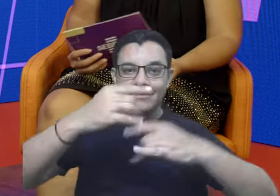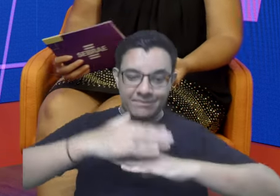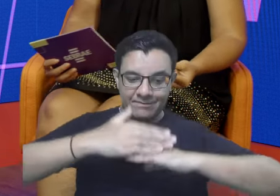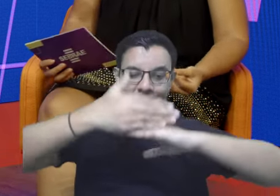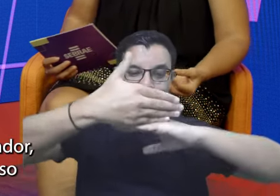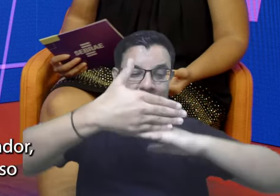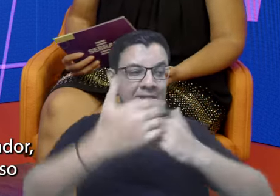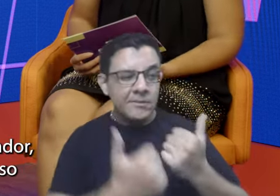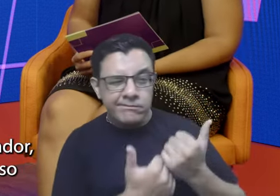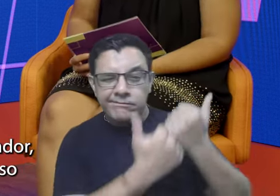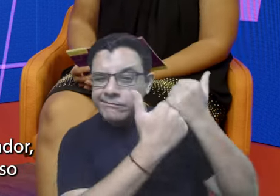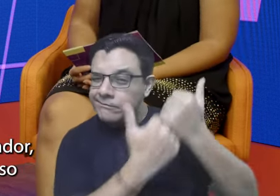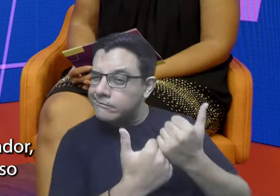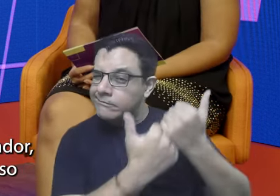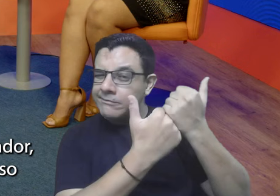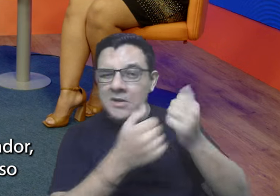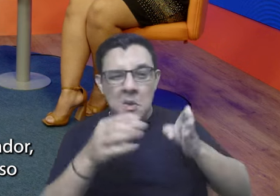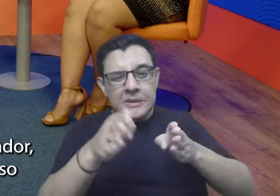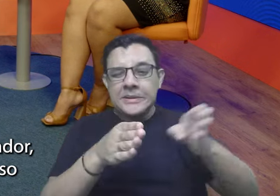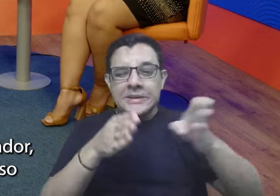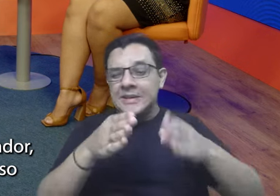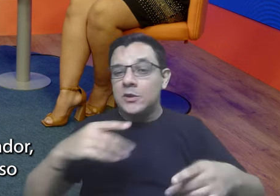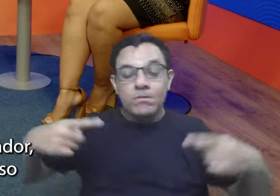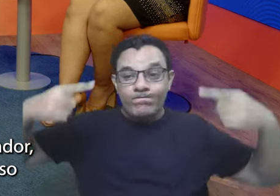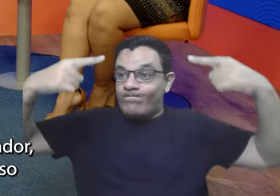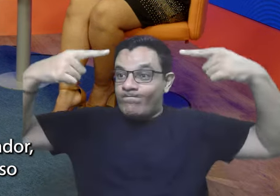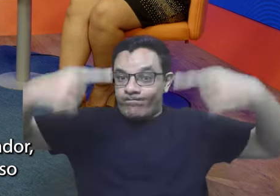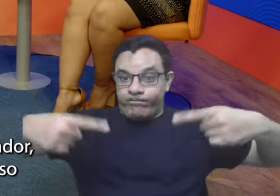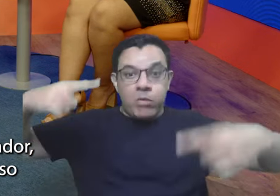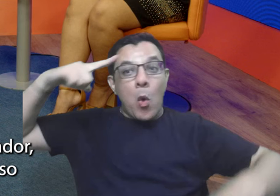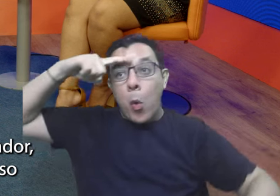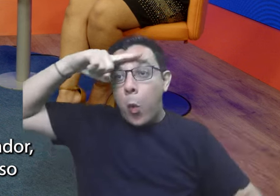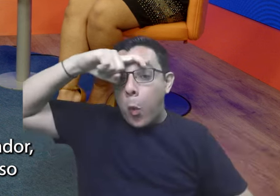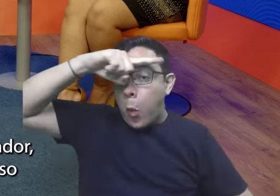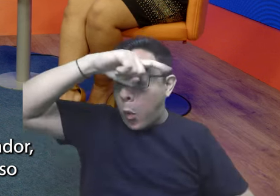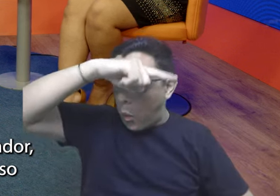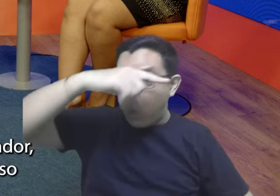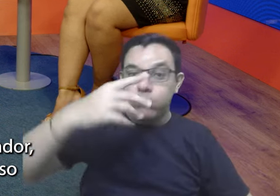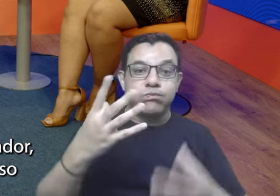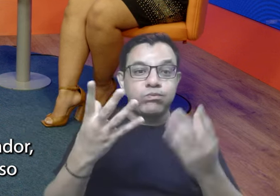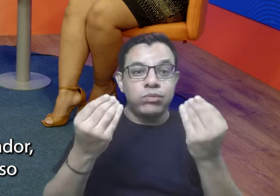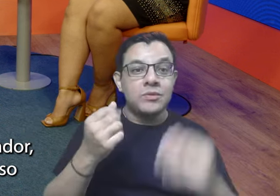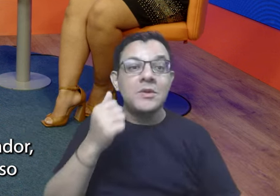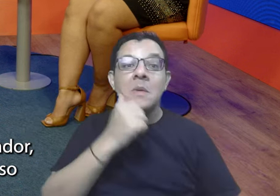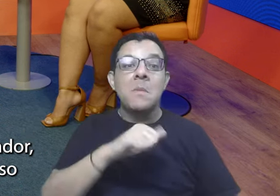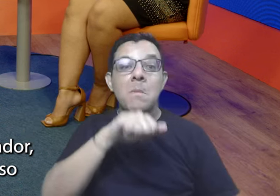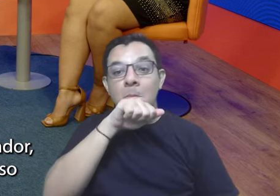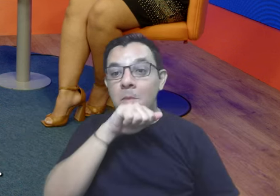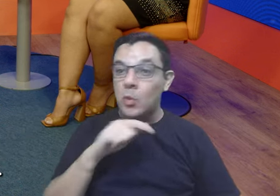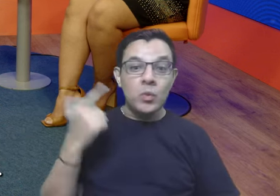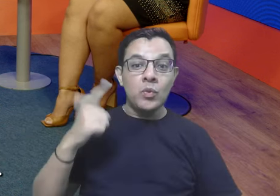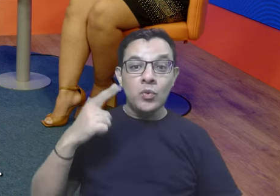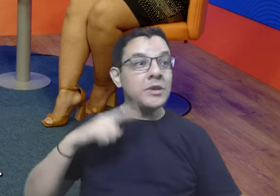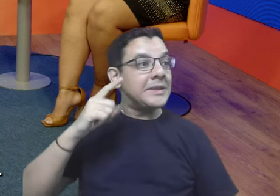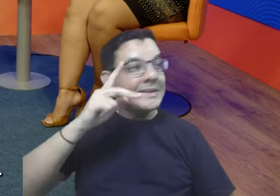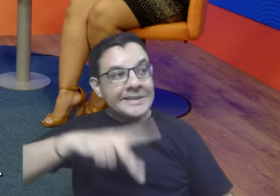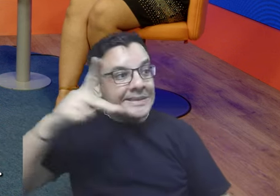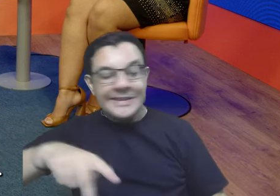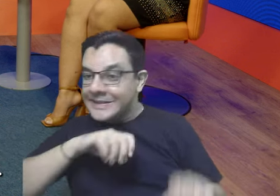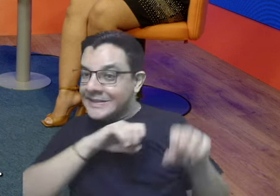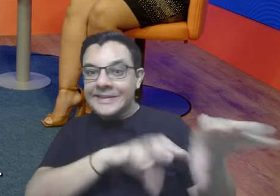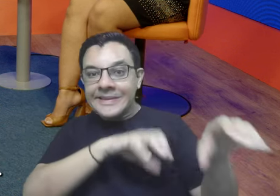Precisa ter um apoio fo um perodo muito desafiador M exato mães que nunca fizeram isso se tornaram